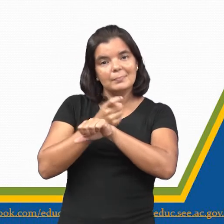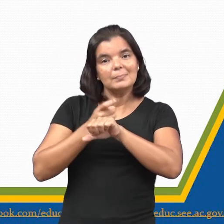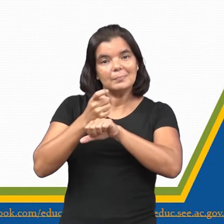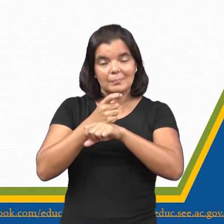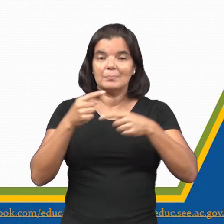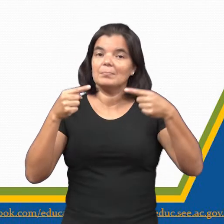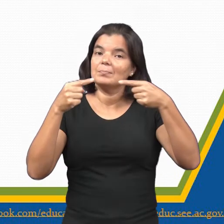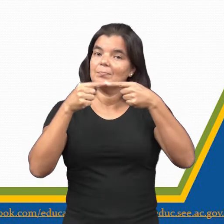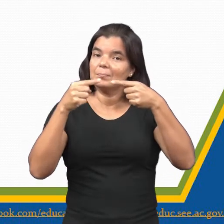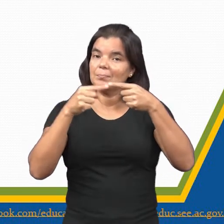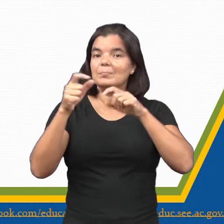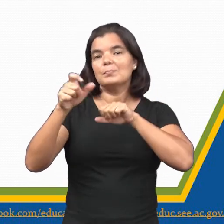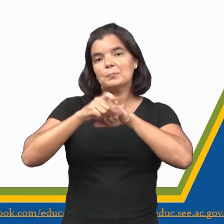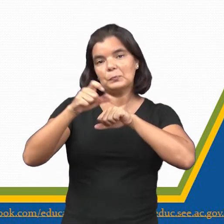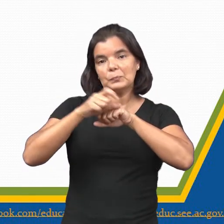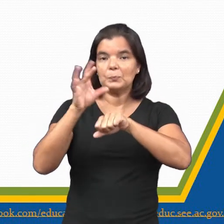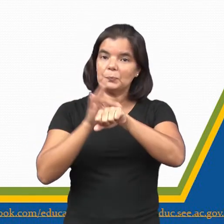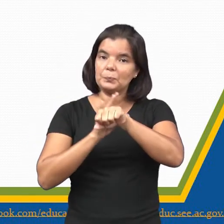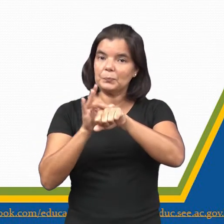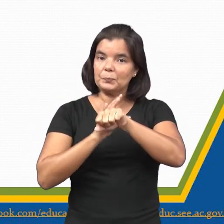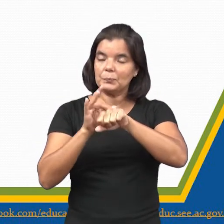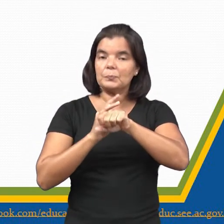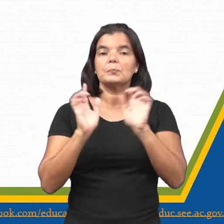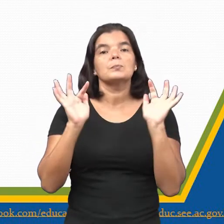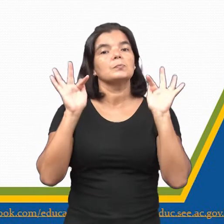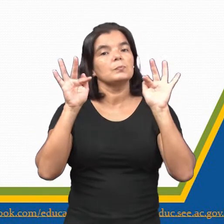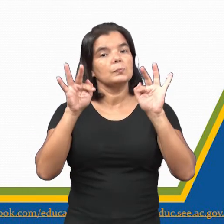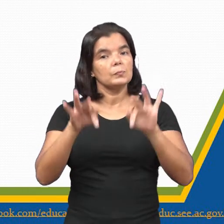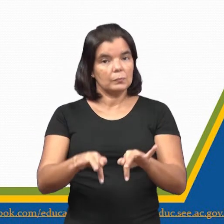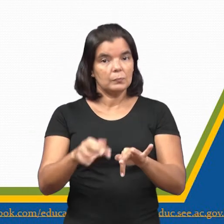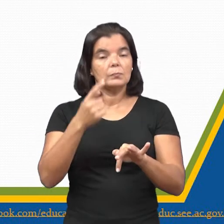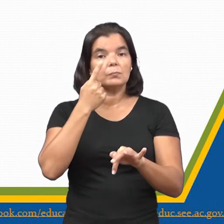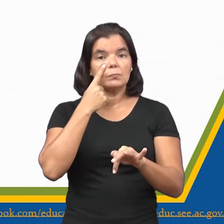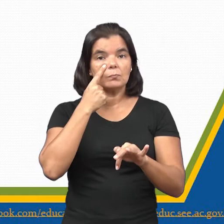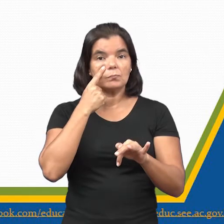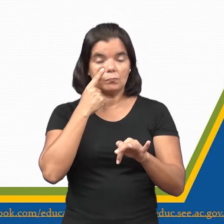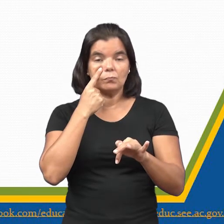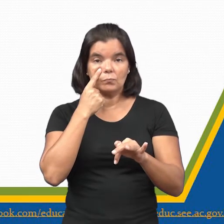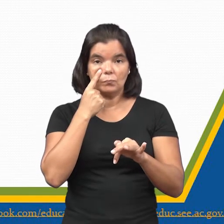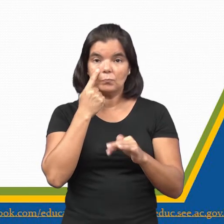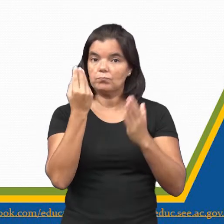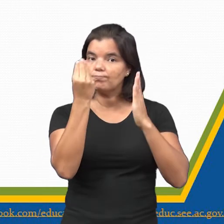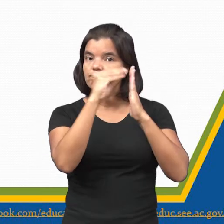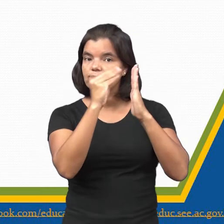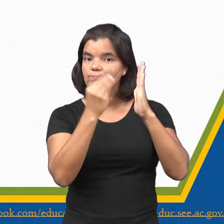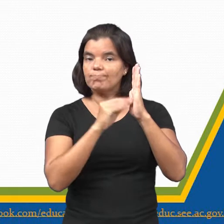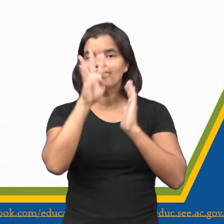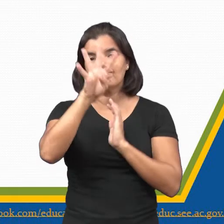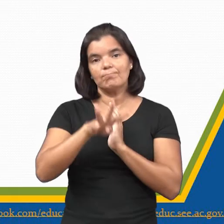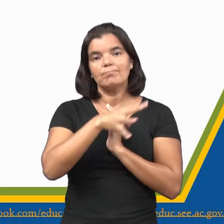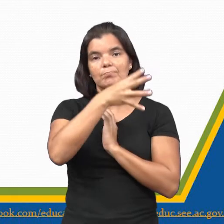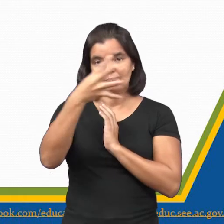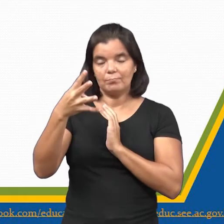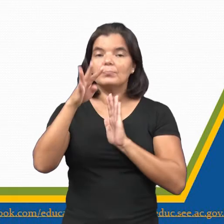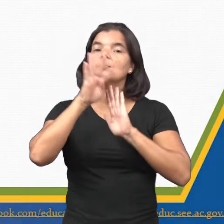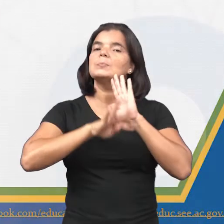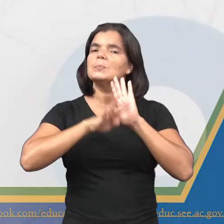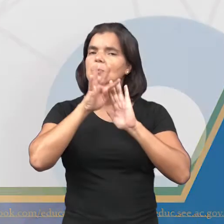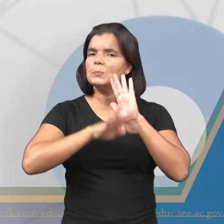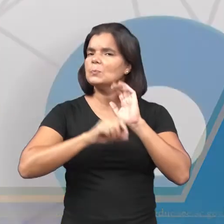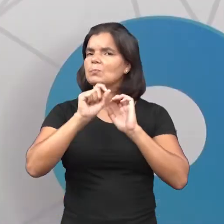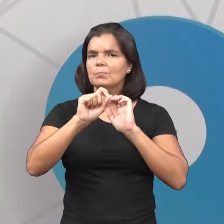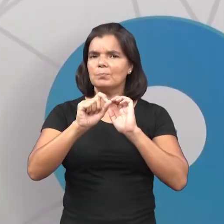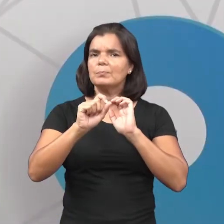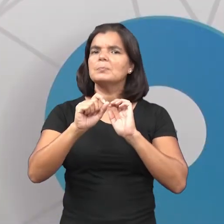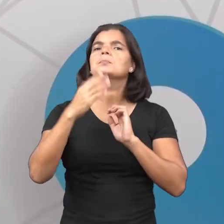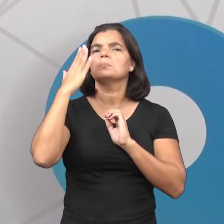os substantivos que estão em negritos. E aí no final nós vamos preencher uma tabelinha. Esse texto foi um dos